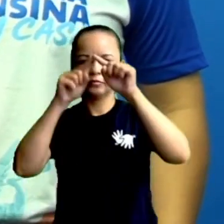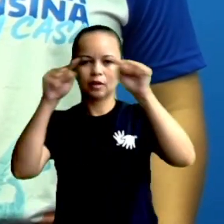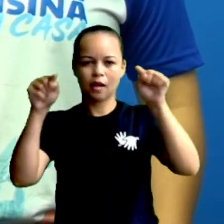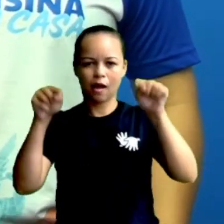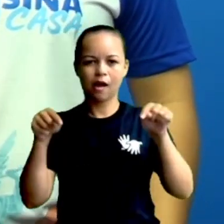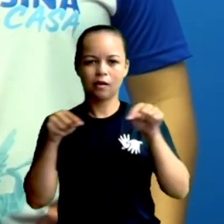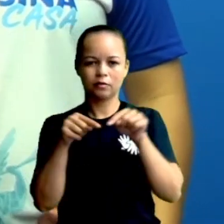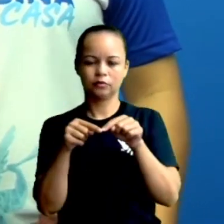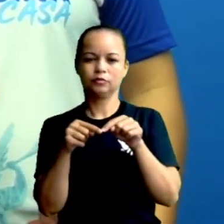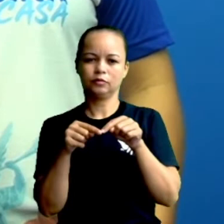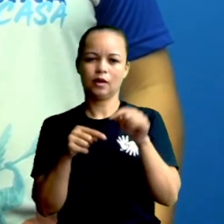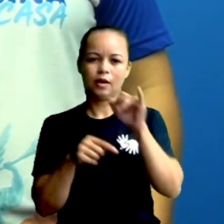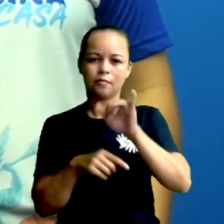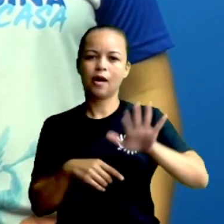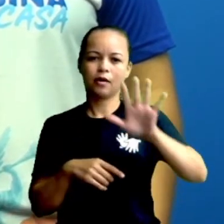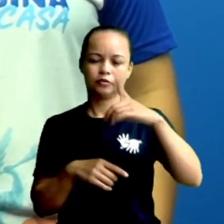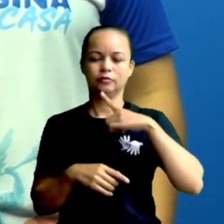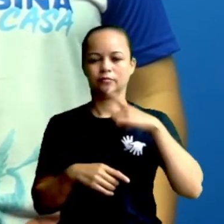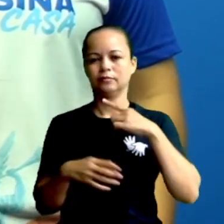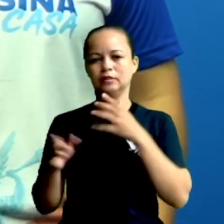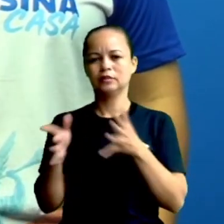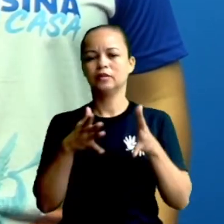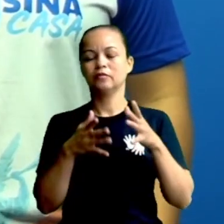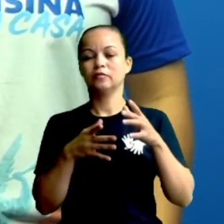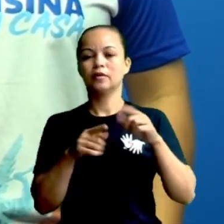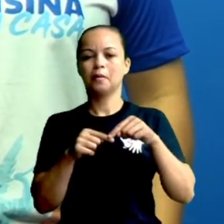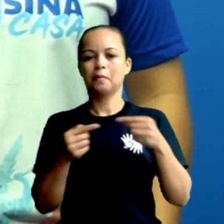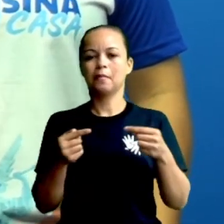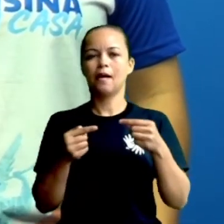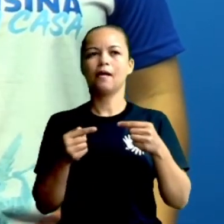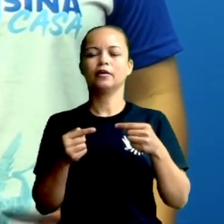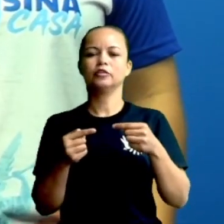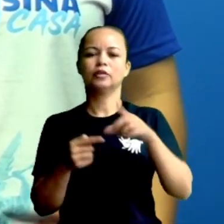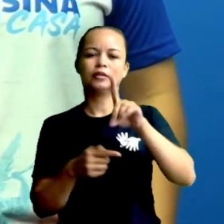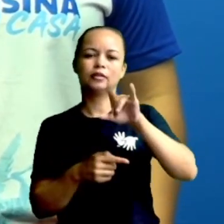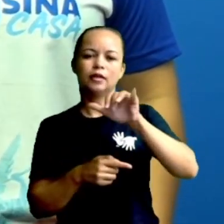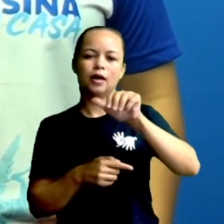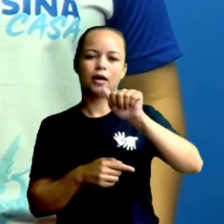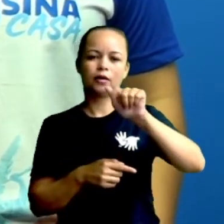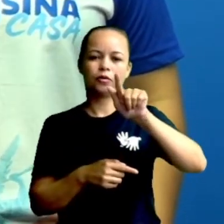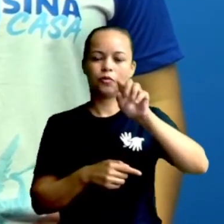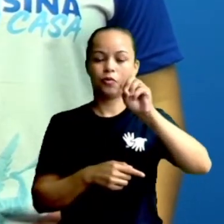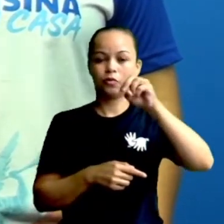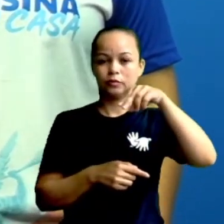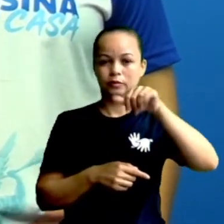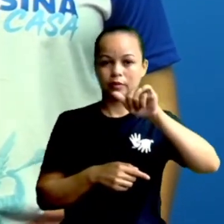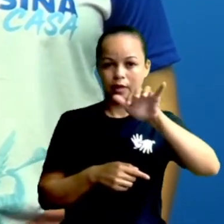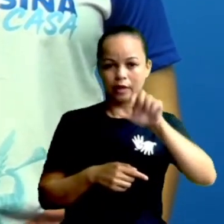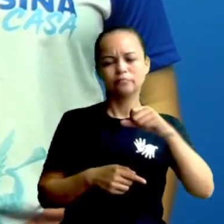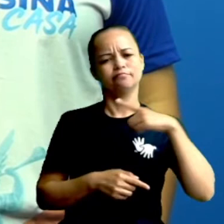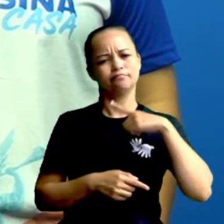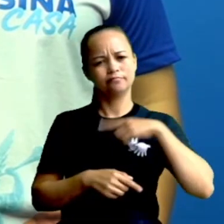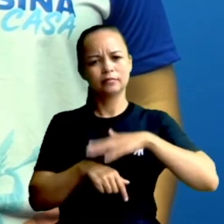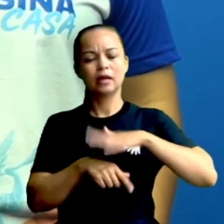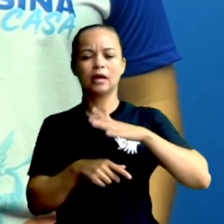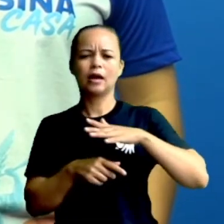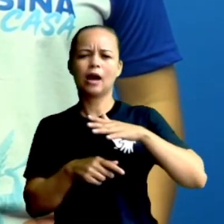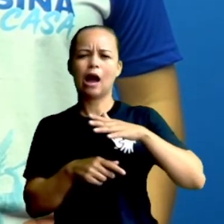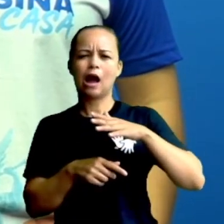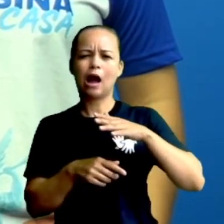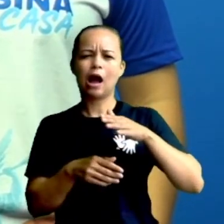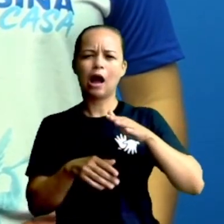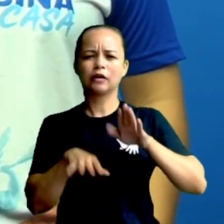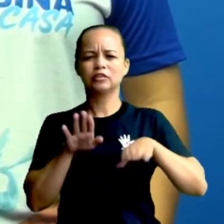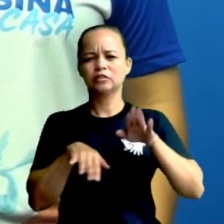tiver, mais diagonais ela vai ter. Então, às vezes, o aluno, ele confunde e conta mais de uma vez